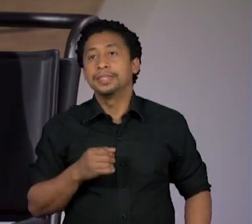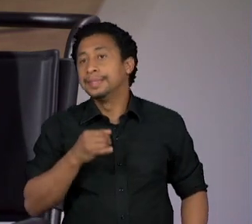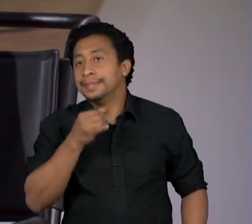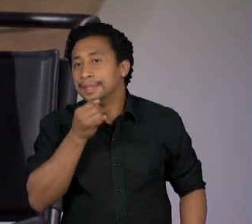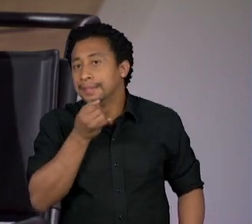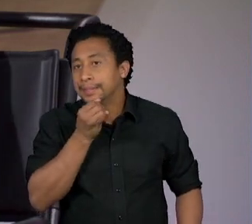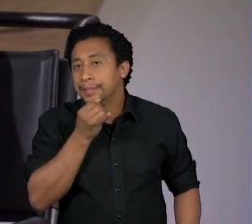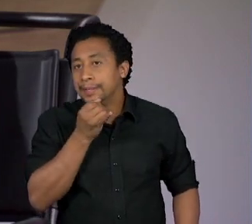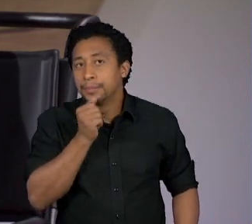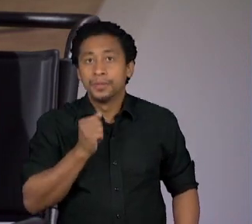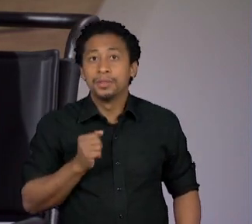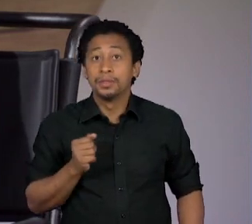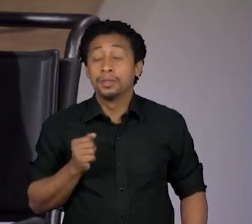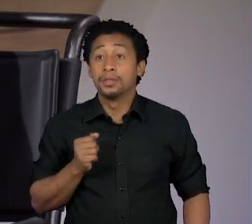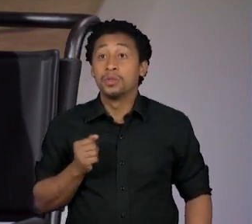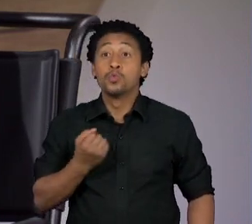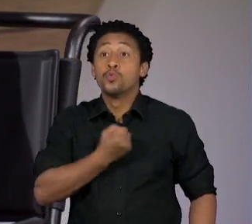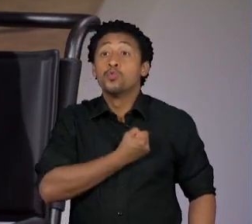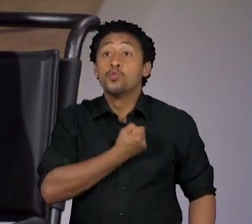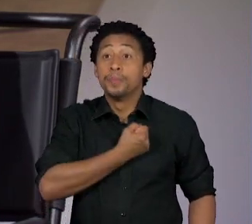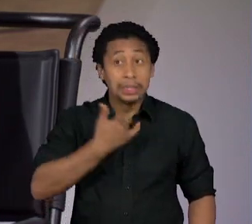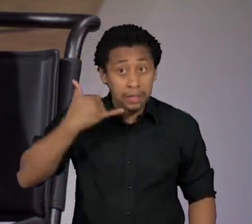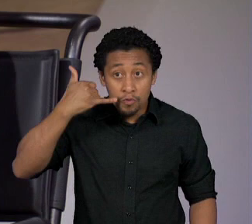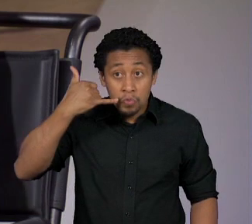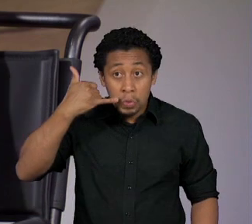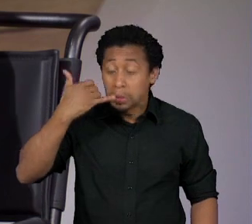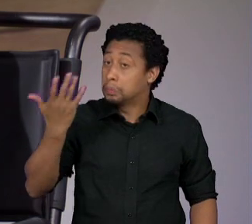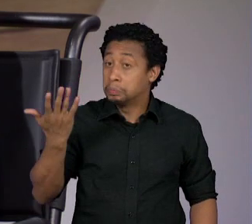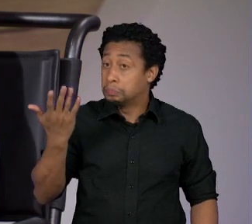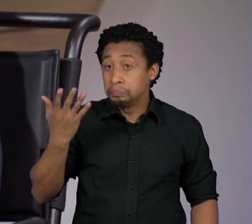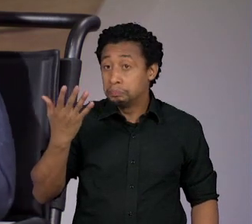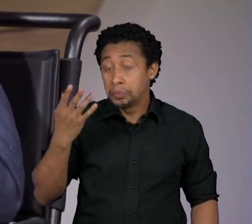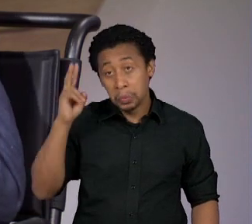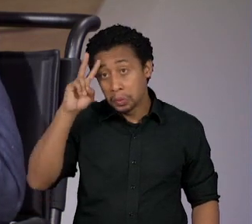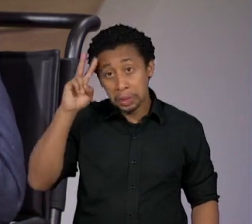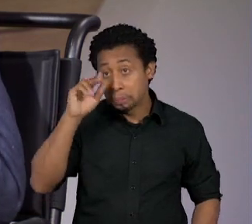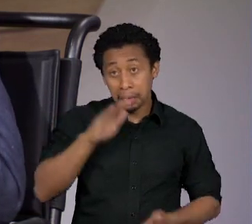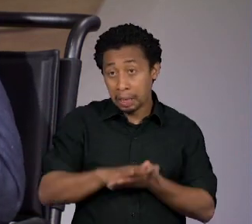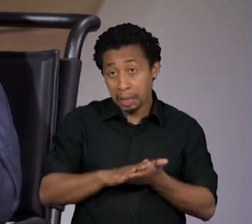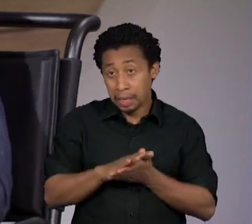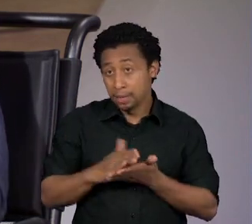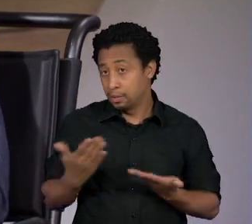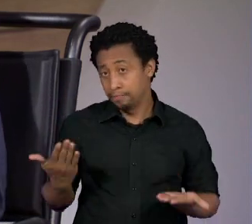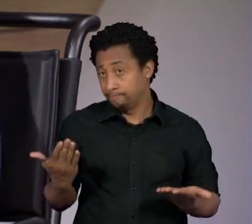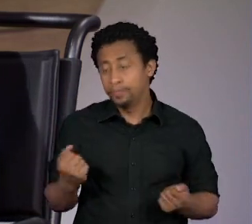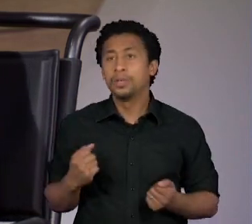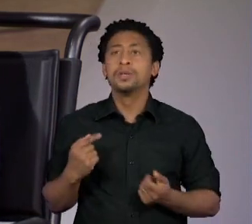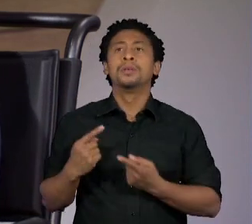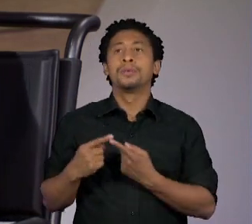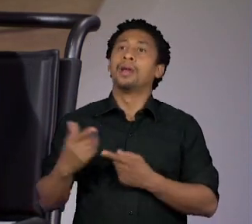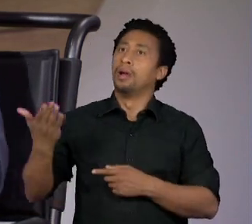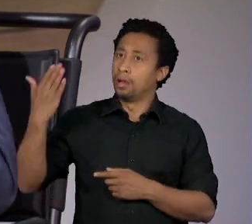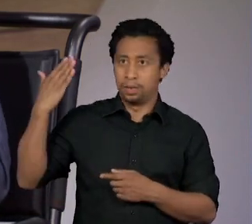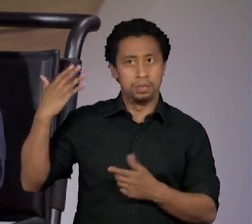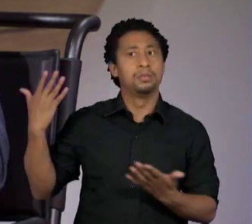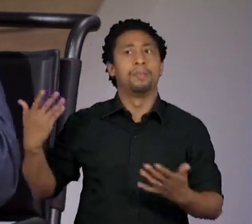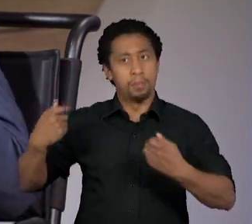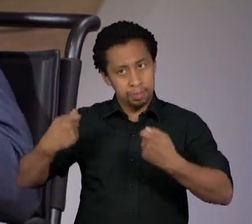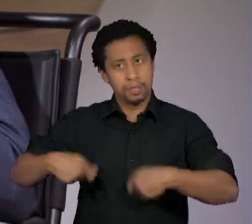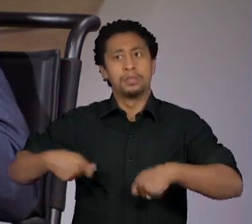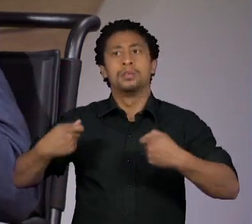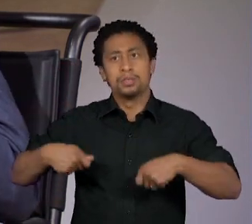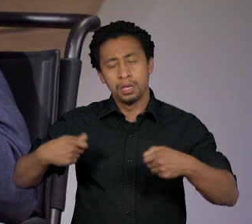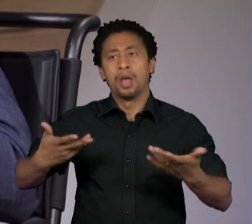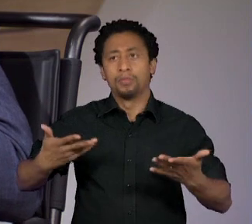não memorizam mais os telefones, né? Os números, né? Porque antigamente você era obrigado a guardar